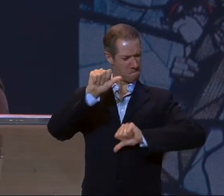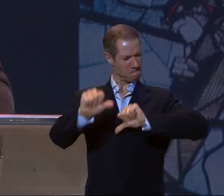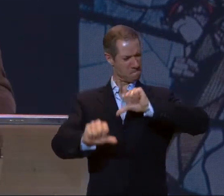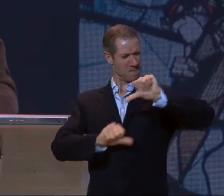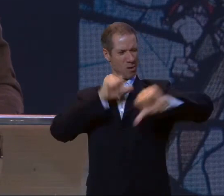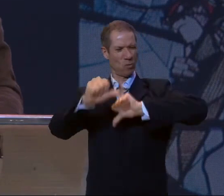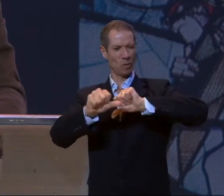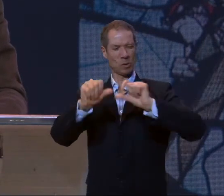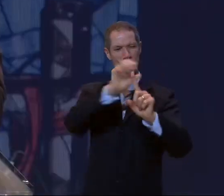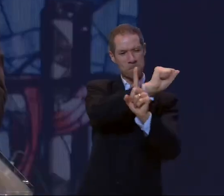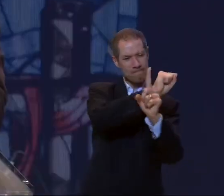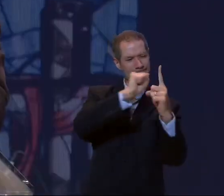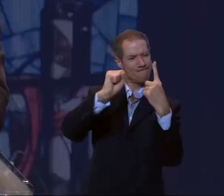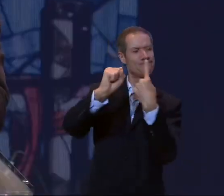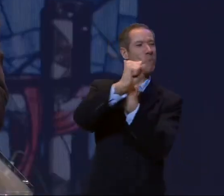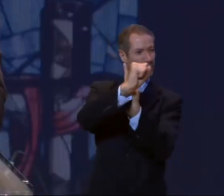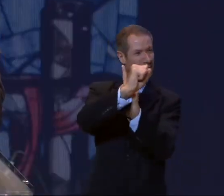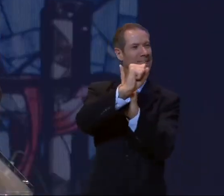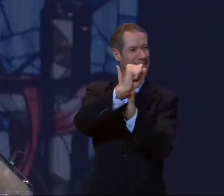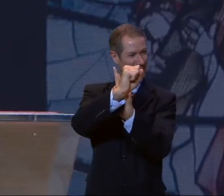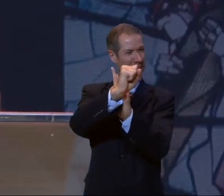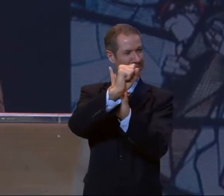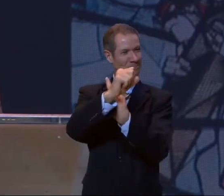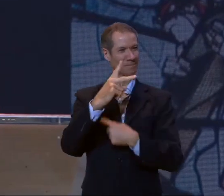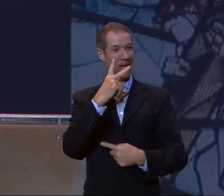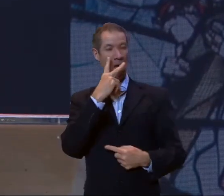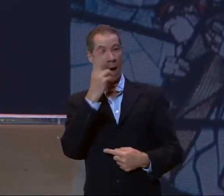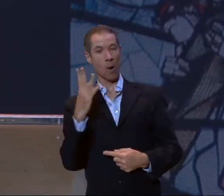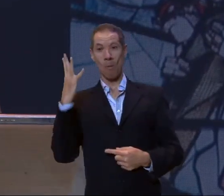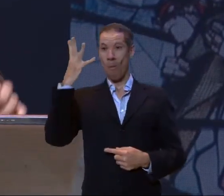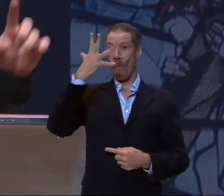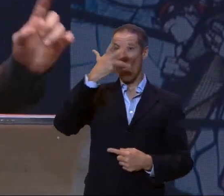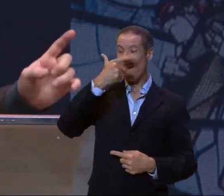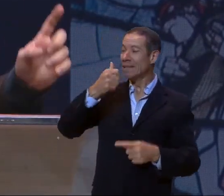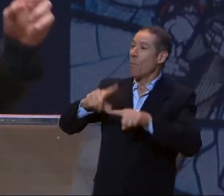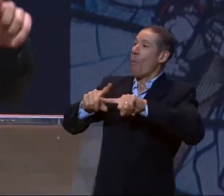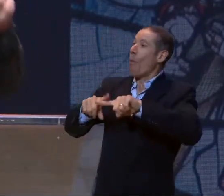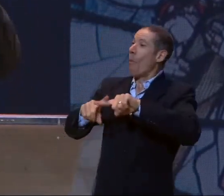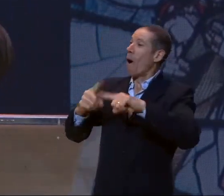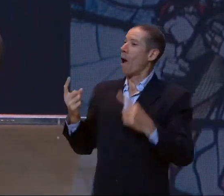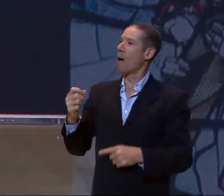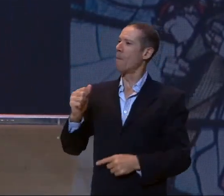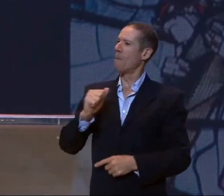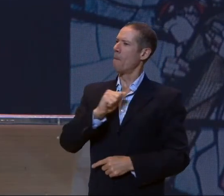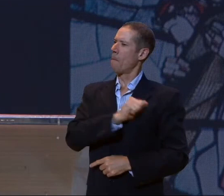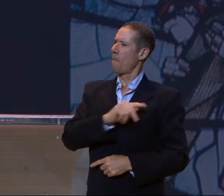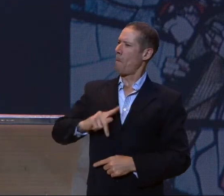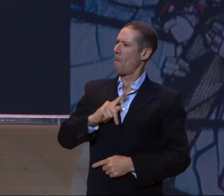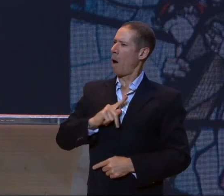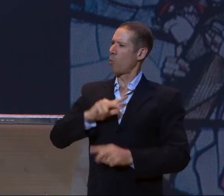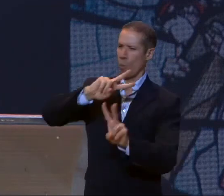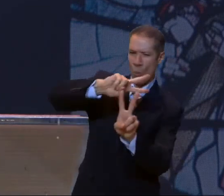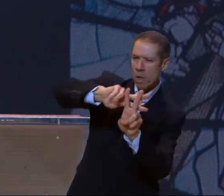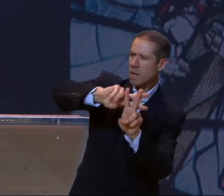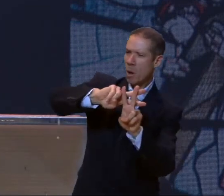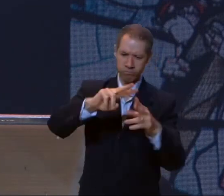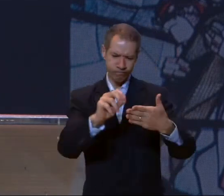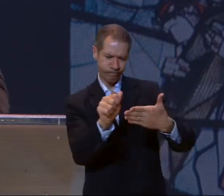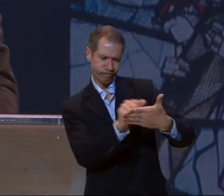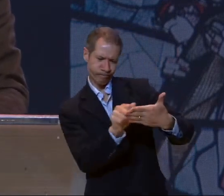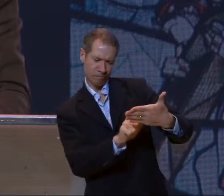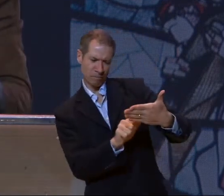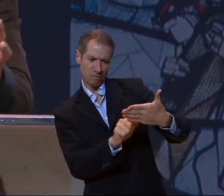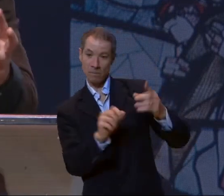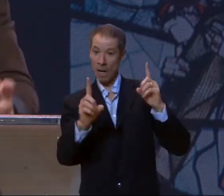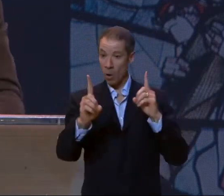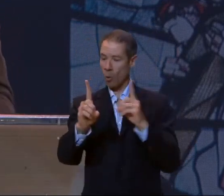da sociedade. Eu acho lindo, porque enquanto Paulo está na cadeia, ele